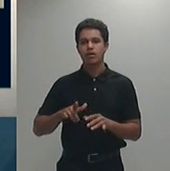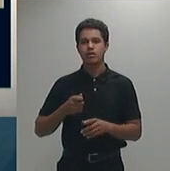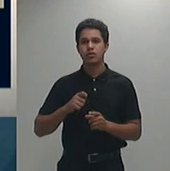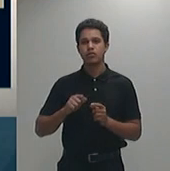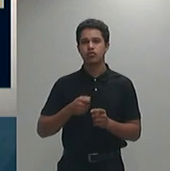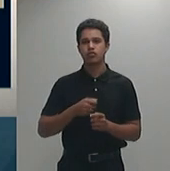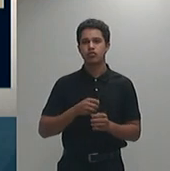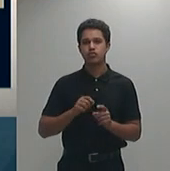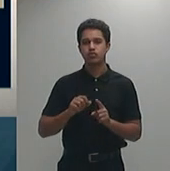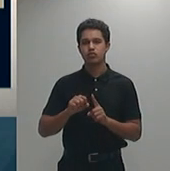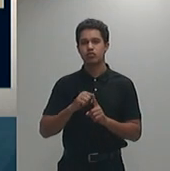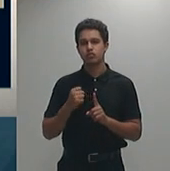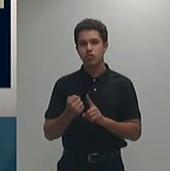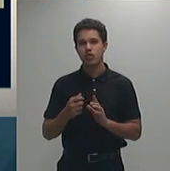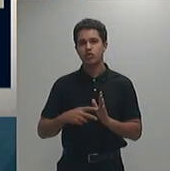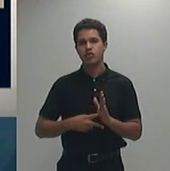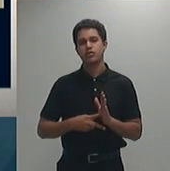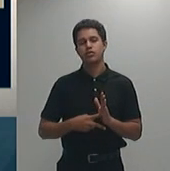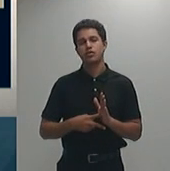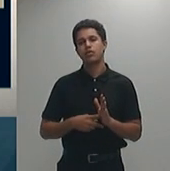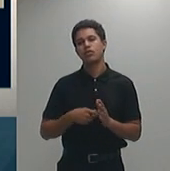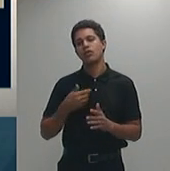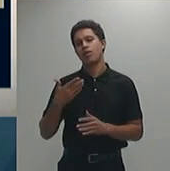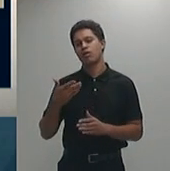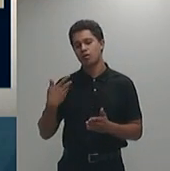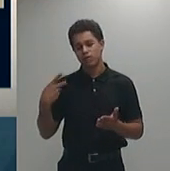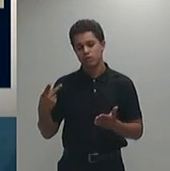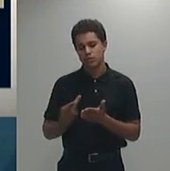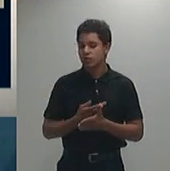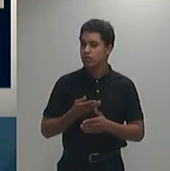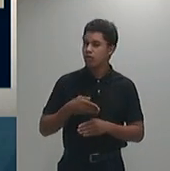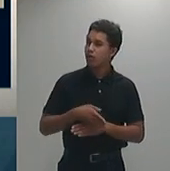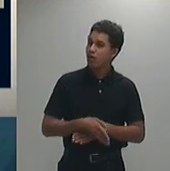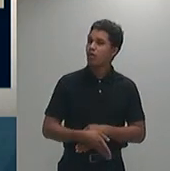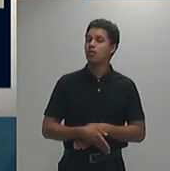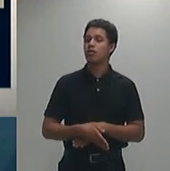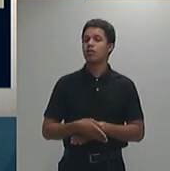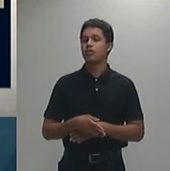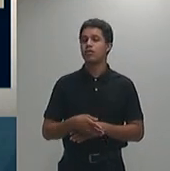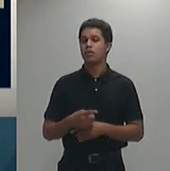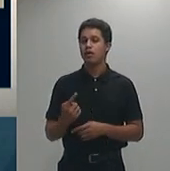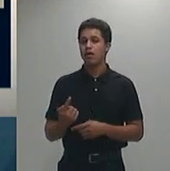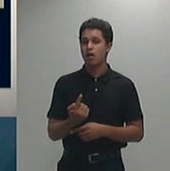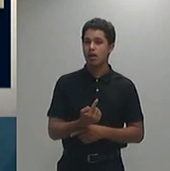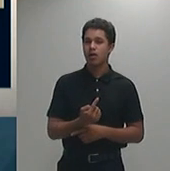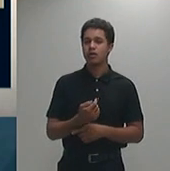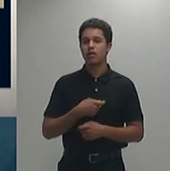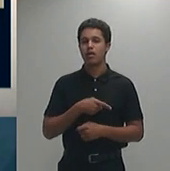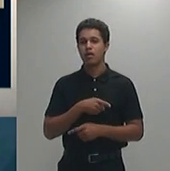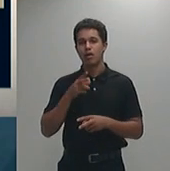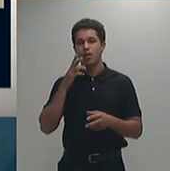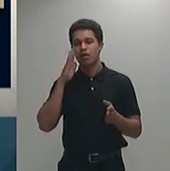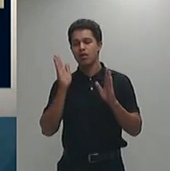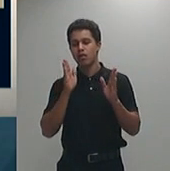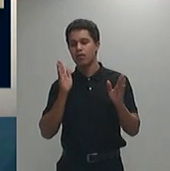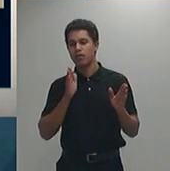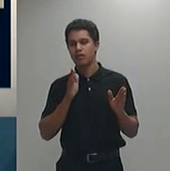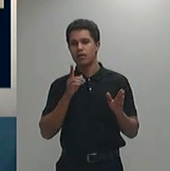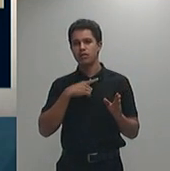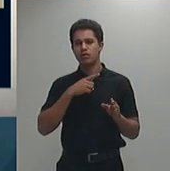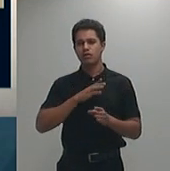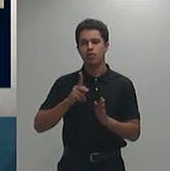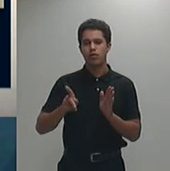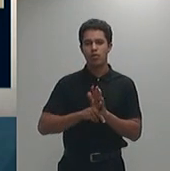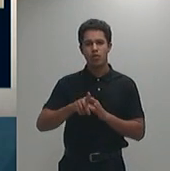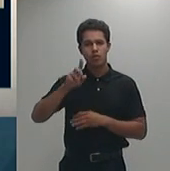caso de inércia da companhia a ser bem especificado em casa em cada caso a lhe confere subsidiariamente aos acionistas na forma